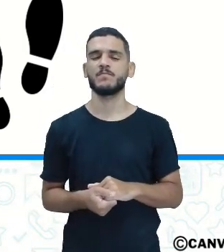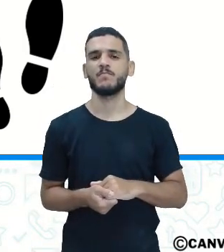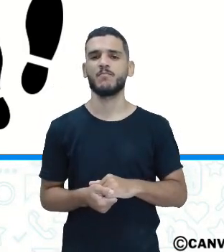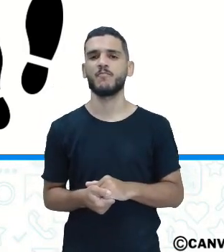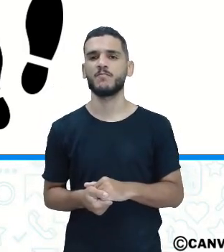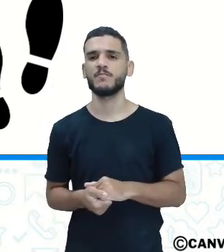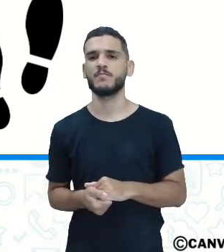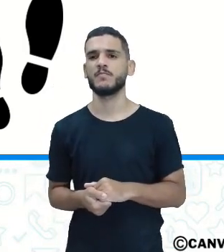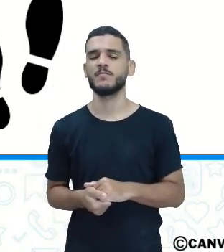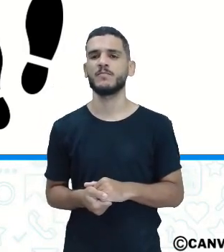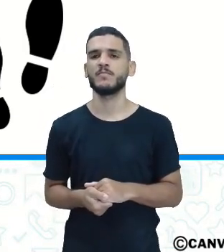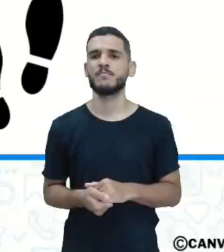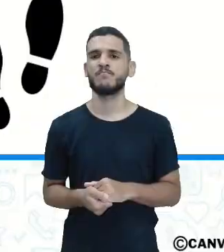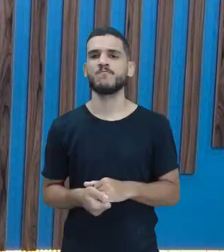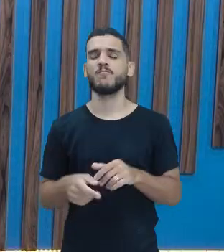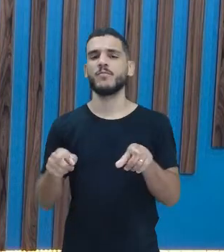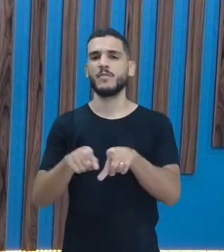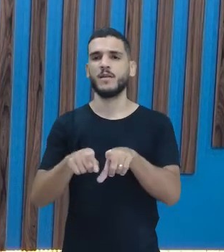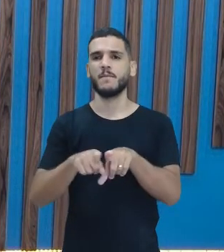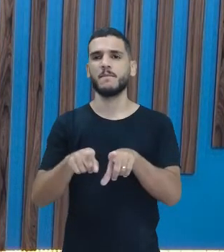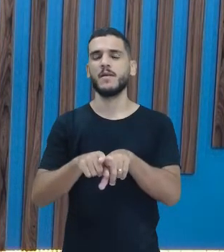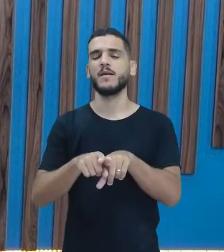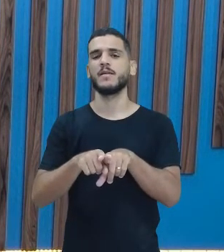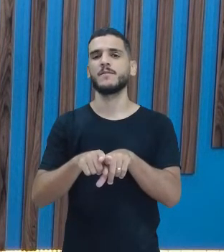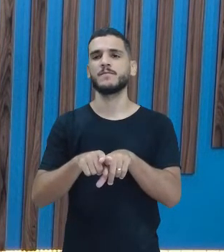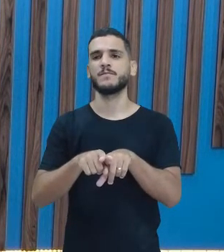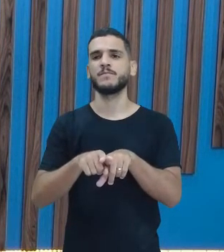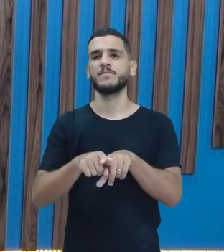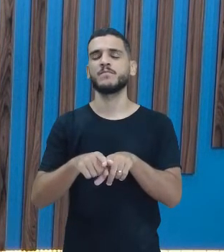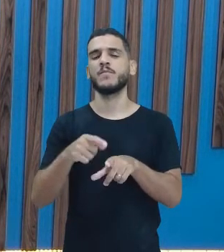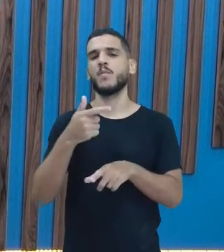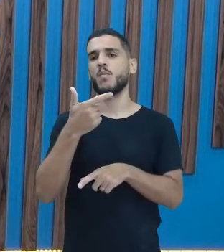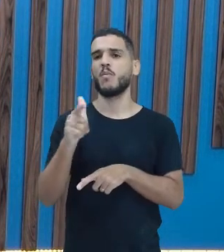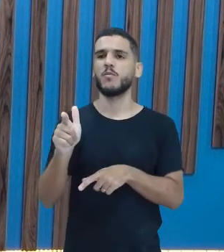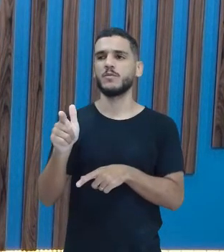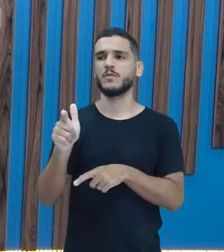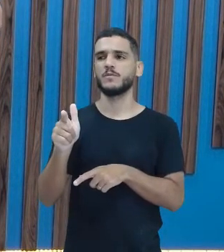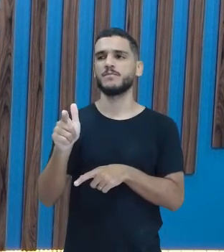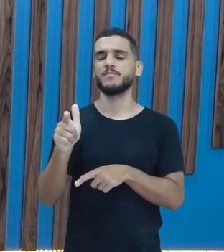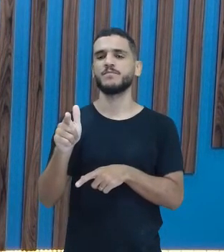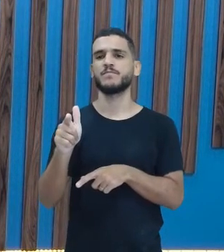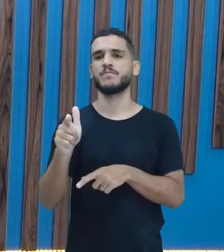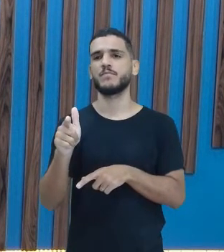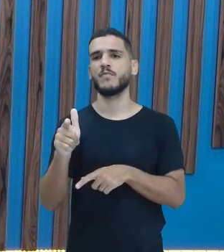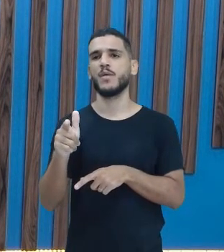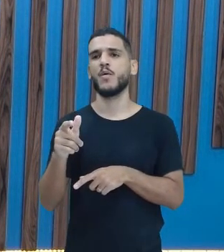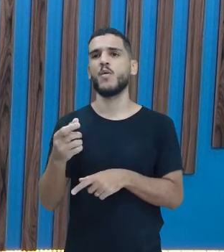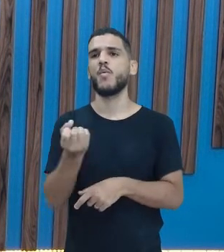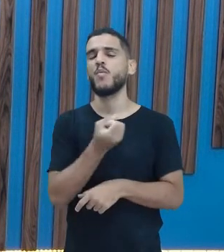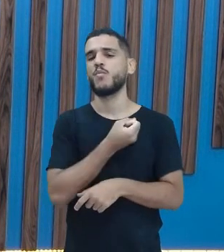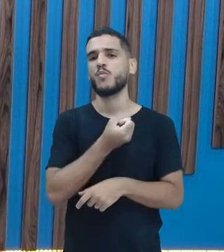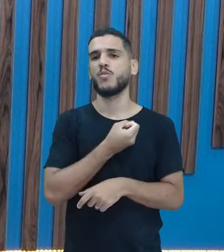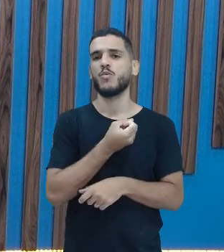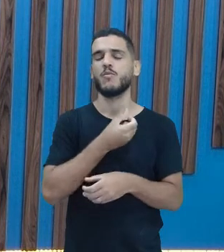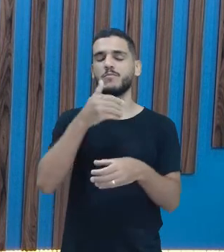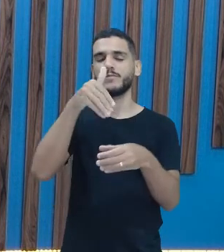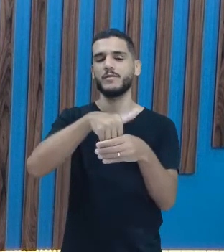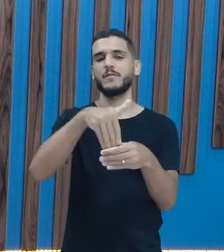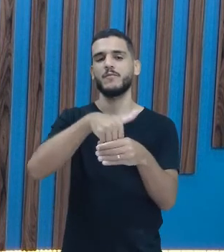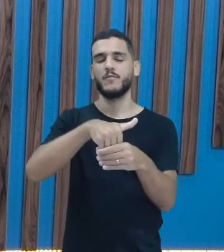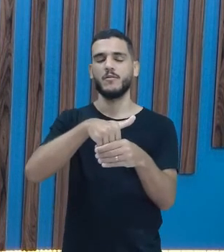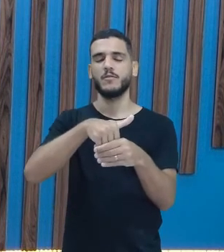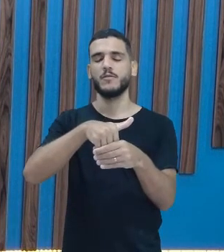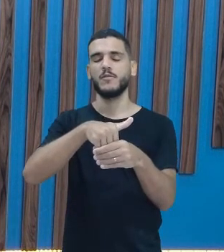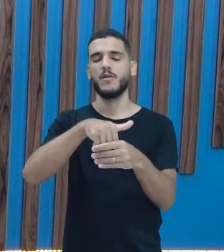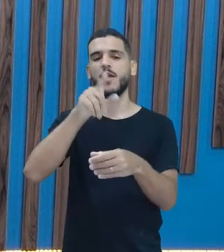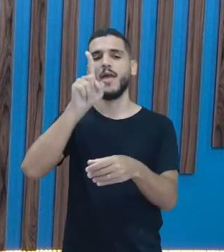Grêmio. E nós temos aí, na outra coluna, nós temos o quantitativo de votos, que é o meu foco ali,